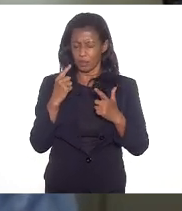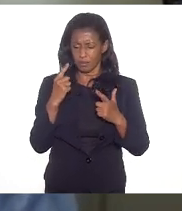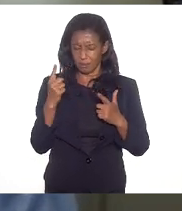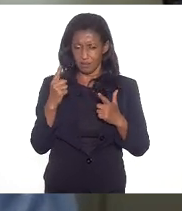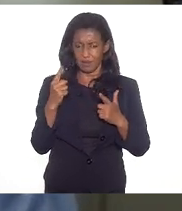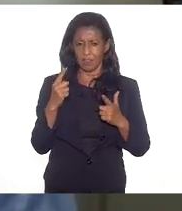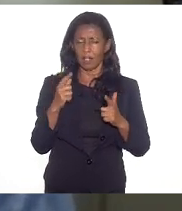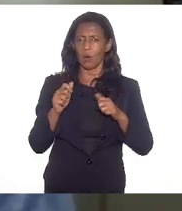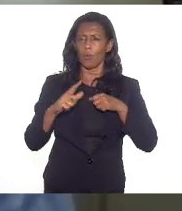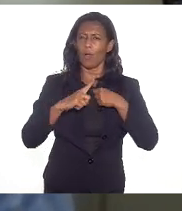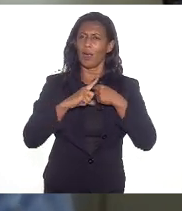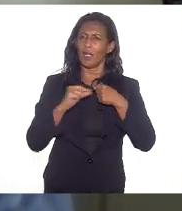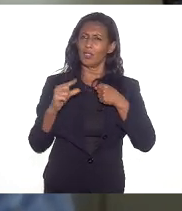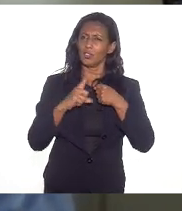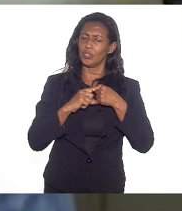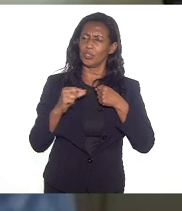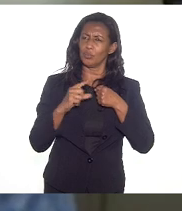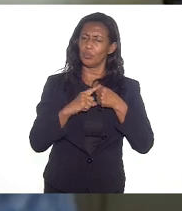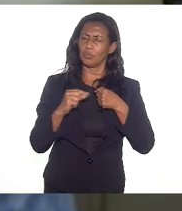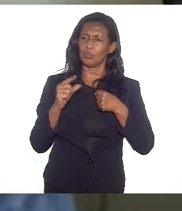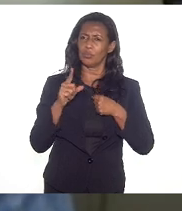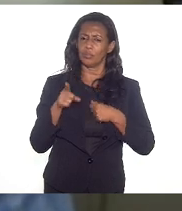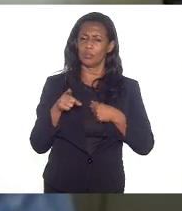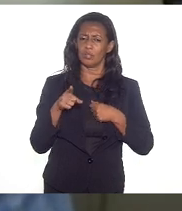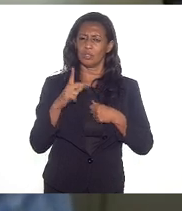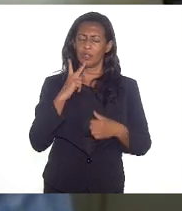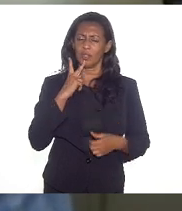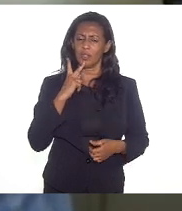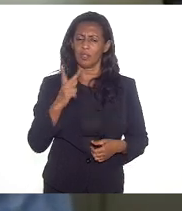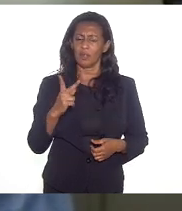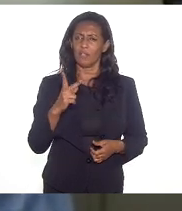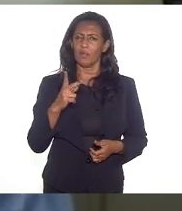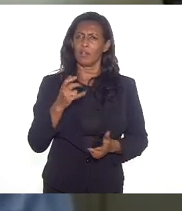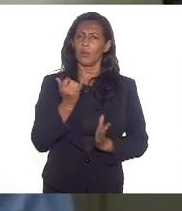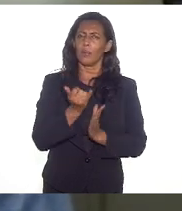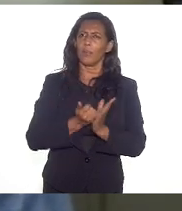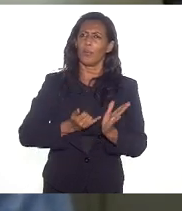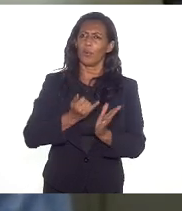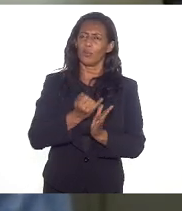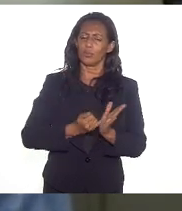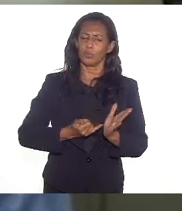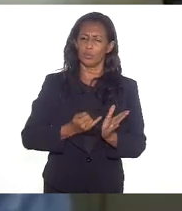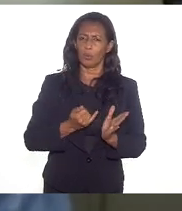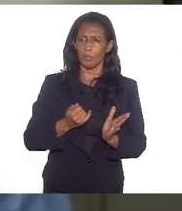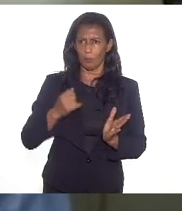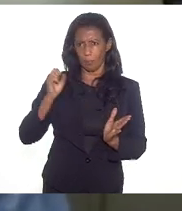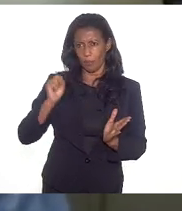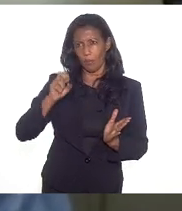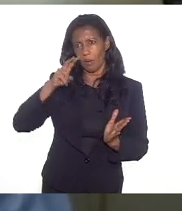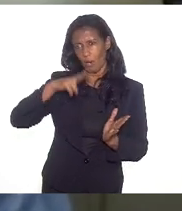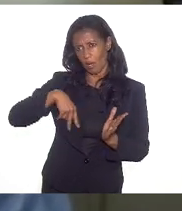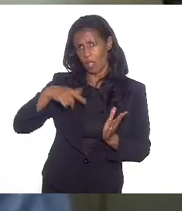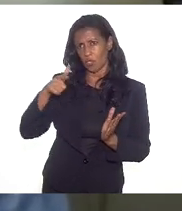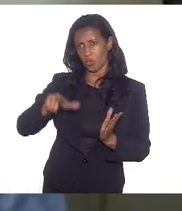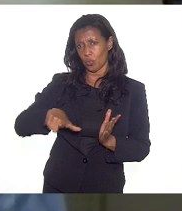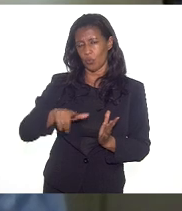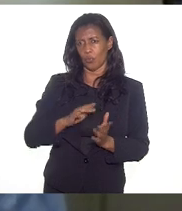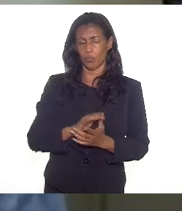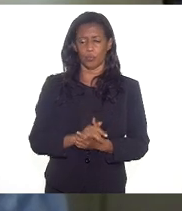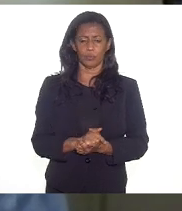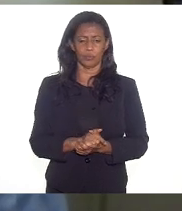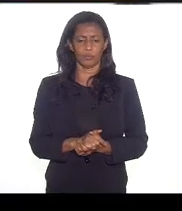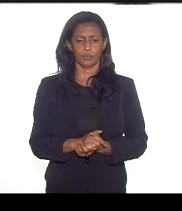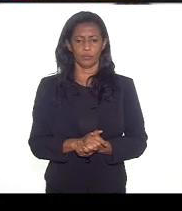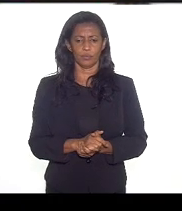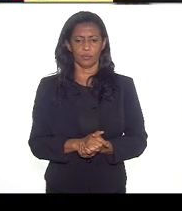leitura do artigo que fala sobre os impostos. Se ela podia ler novamente, que eu não estou com a lei complementar na minha